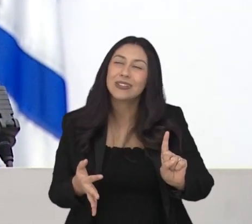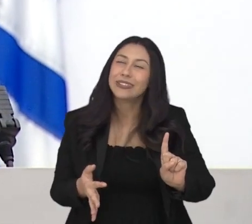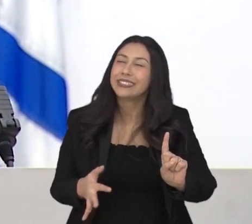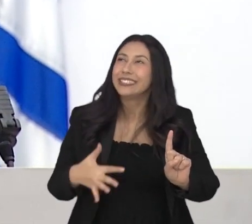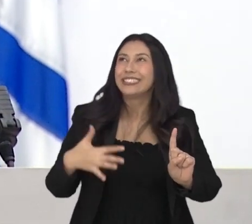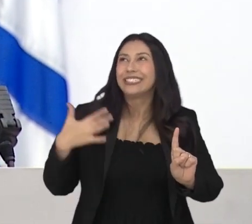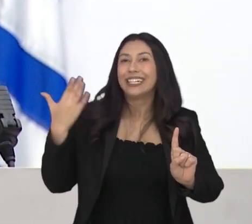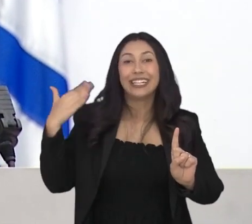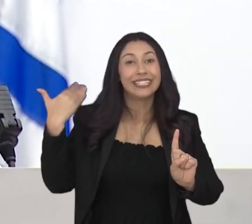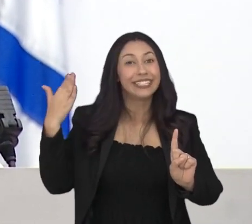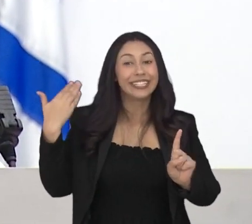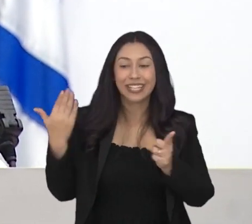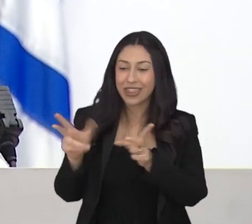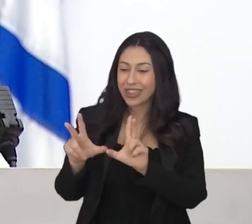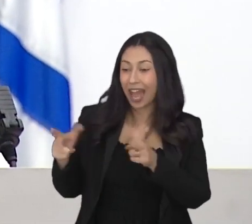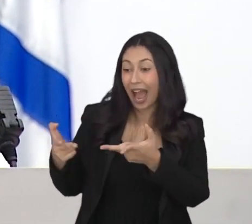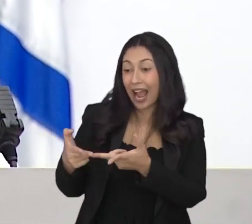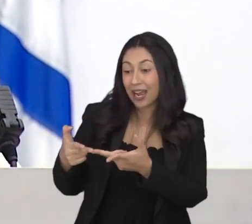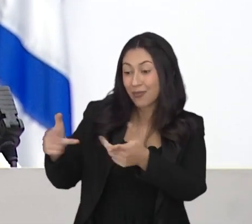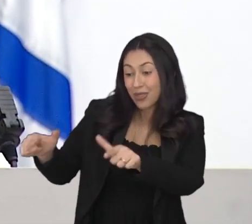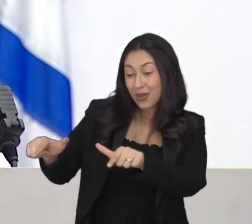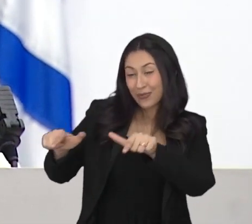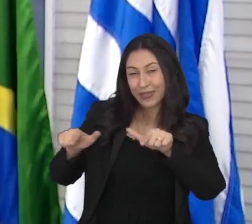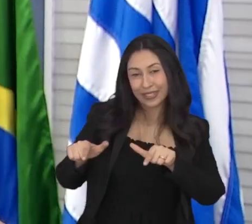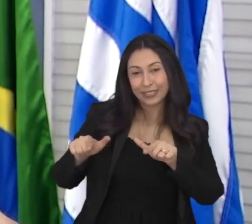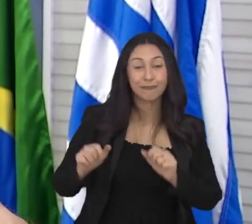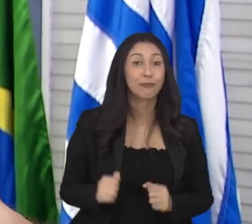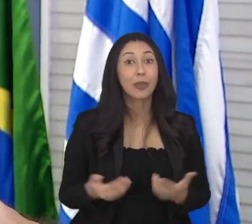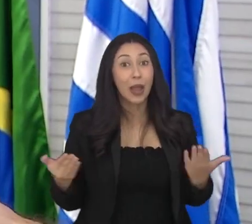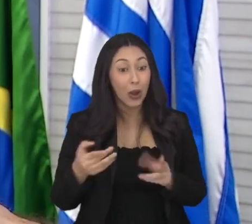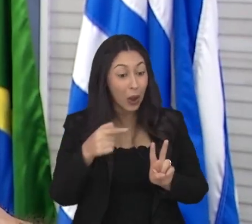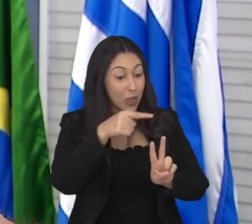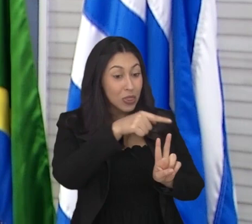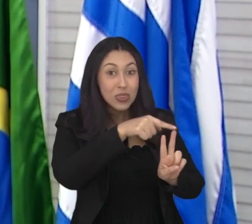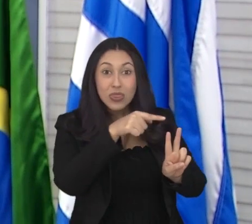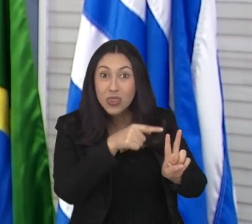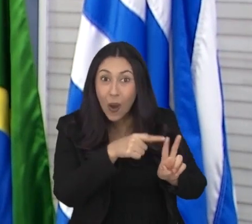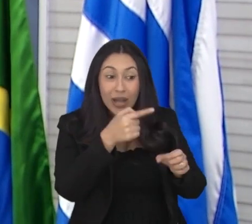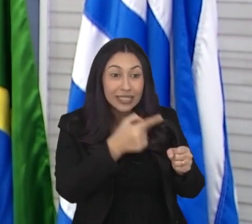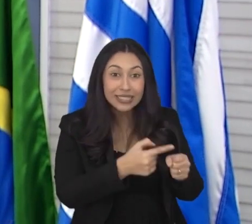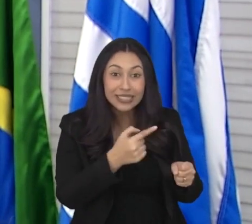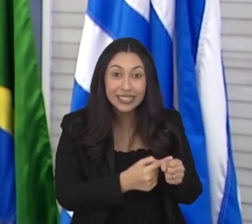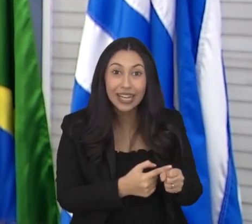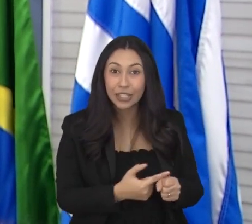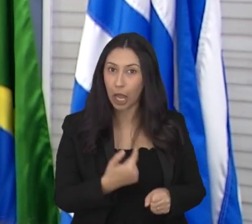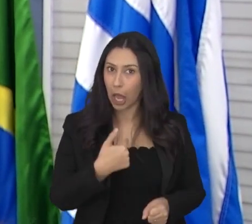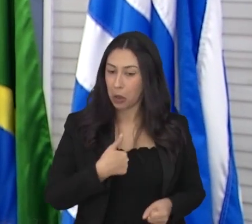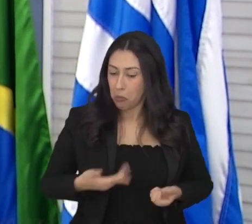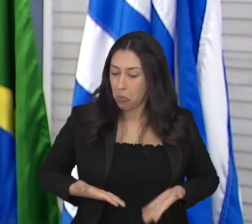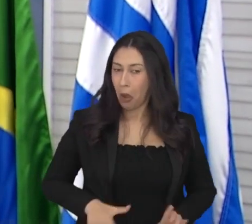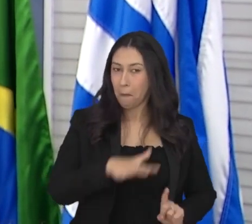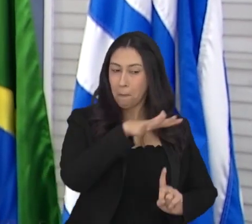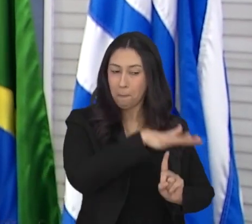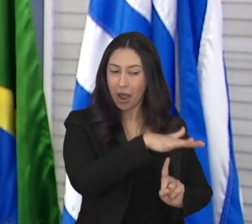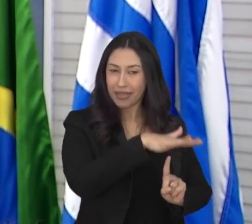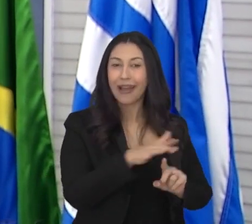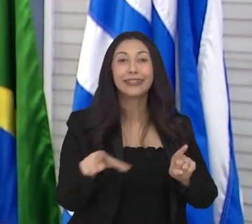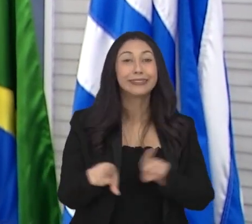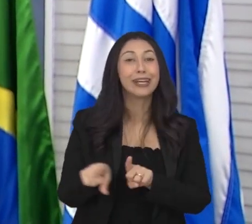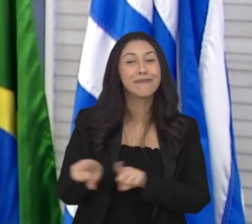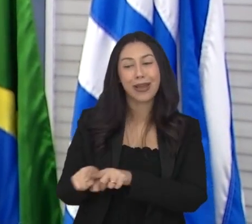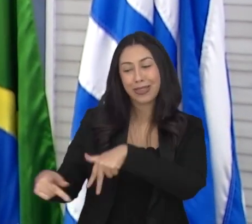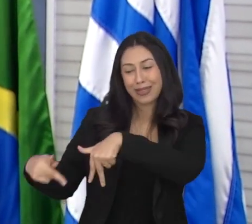ser lembrado e homenageado pela Câmara Municipal. Agora eu tenho 2 cidadanias, né? Paranaense nato